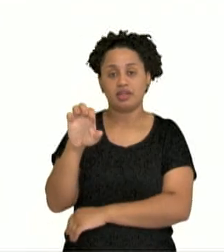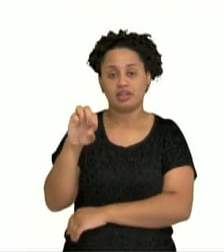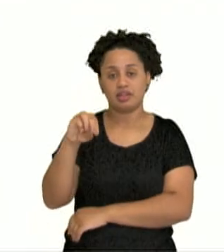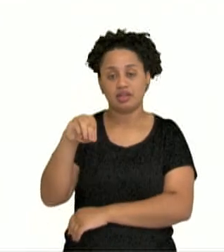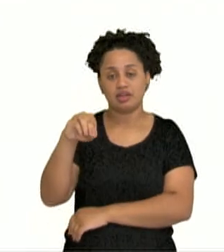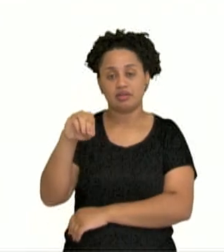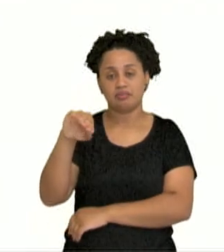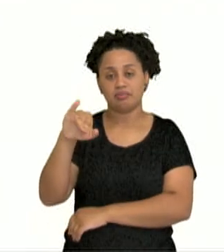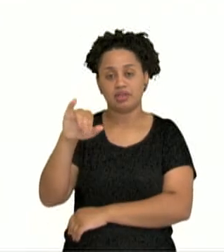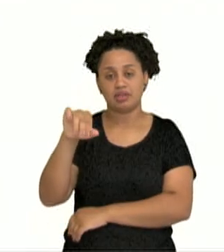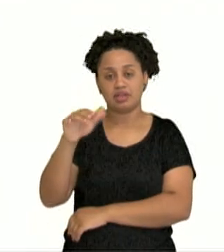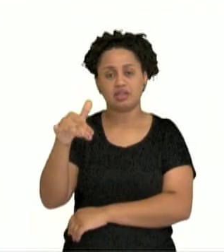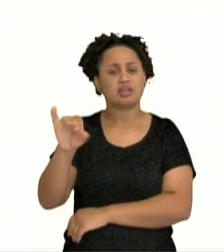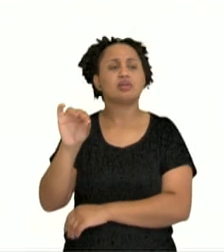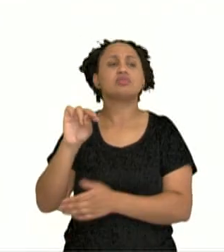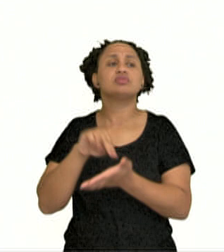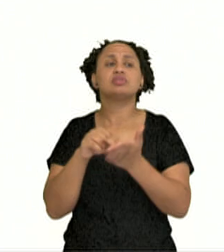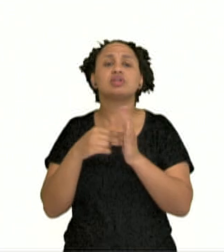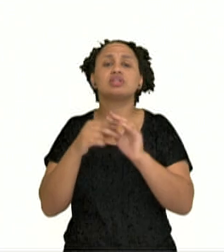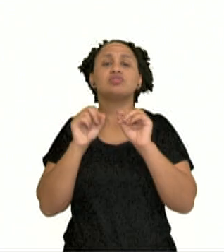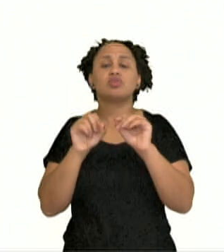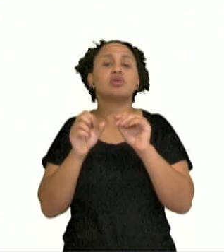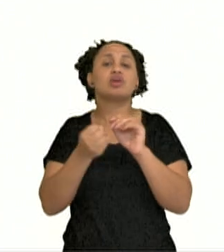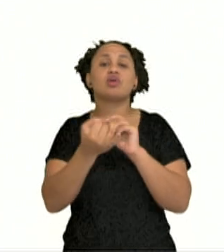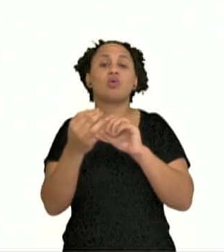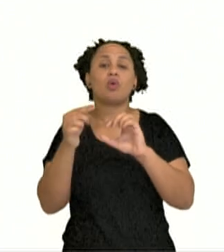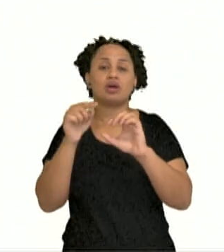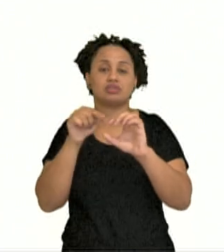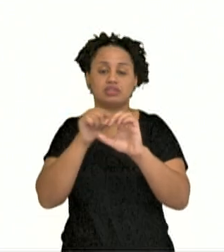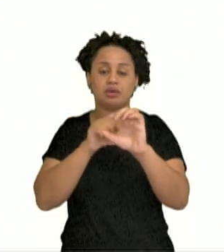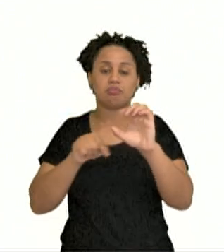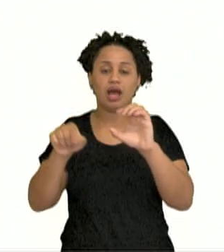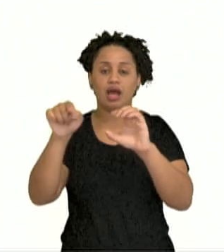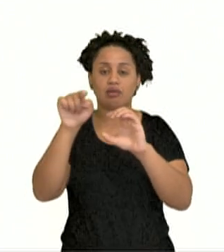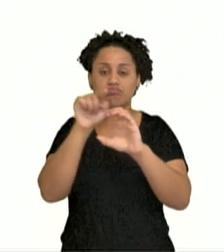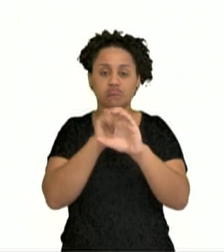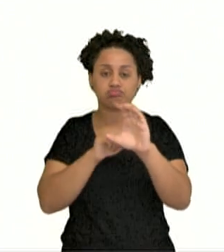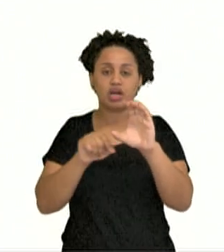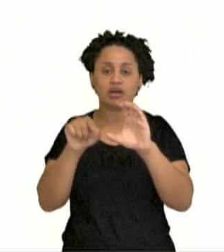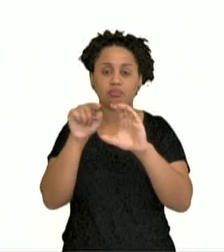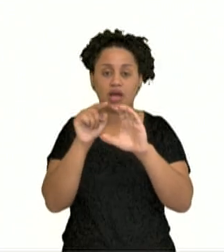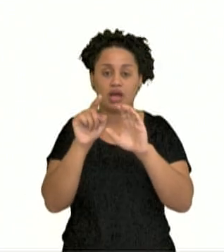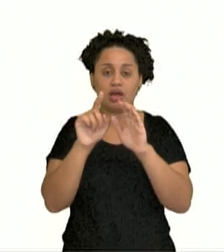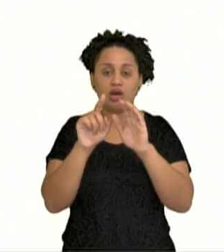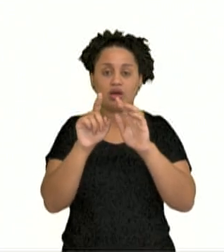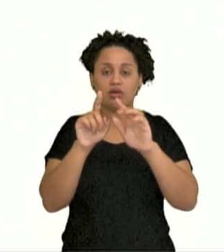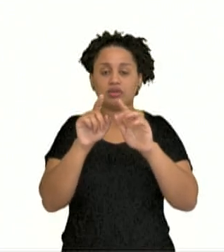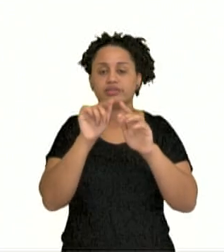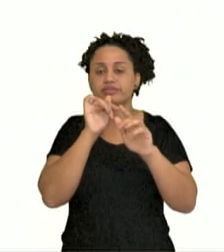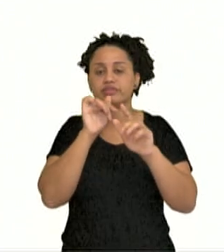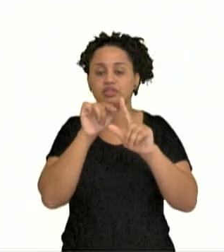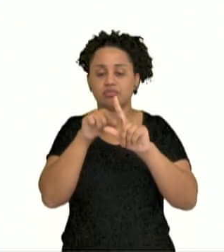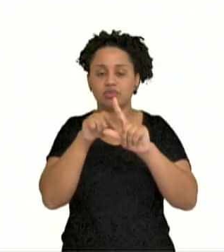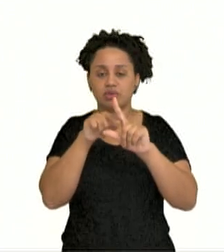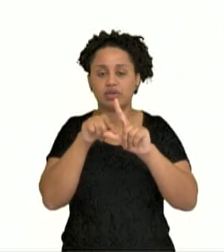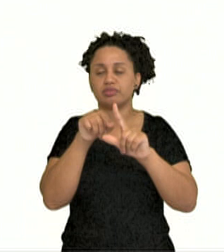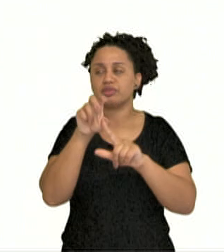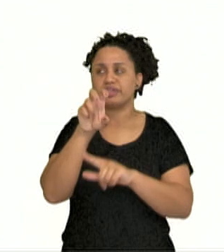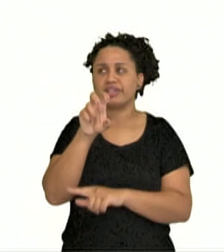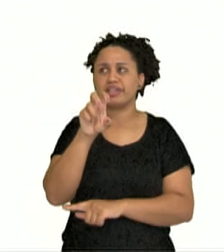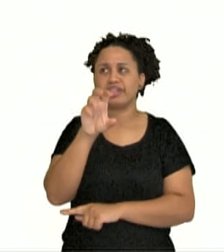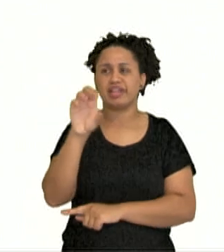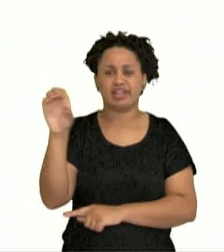verificar quantas voltas esse ângulo dá na circunferência trigonométrica. Então, se eu tiver um ângulo, por exemplo, de